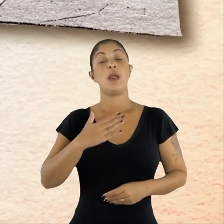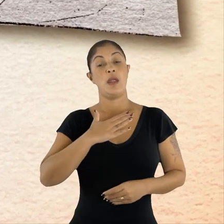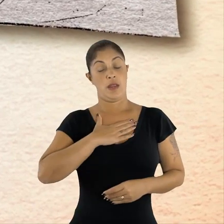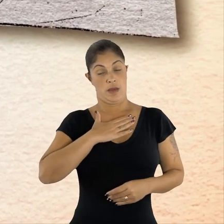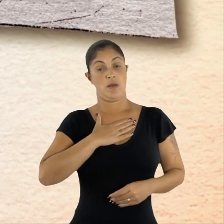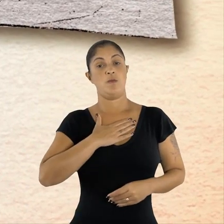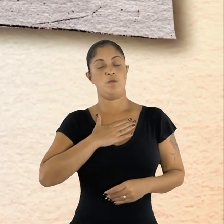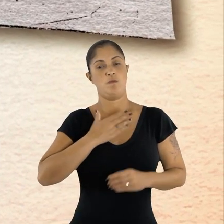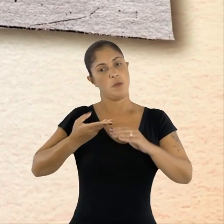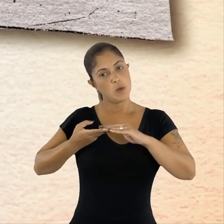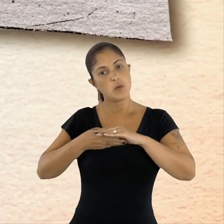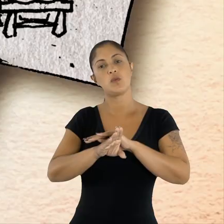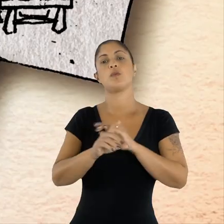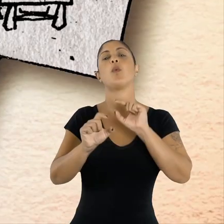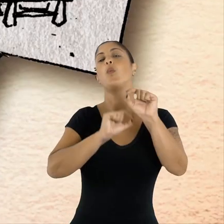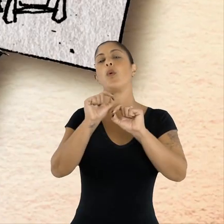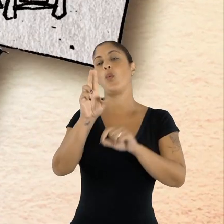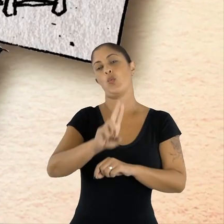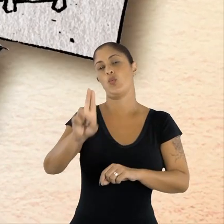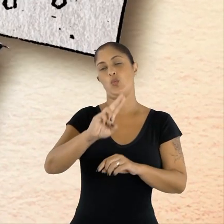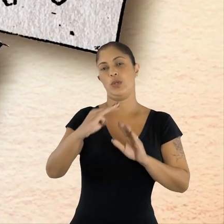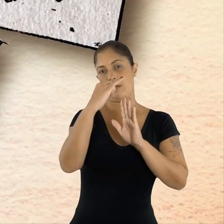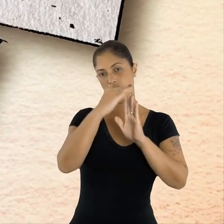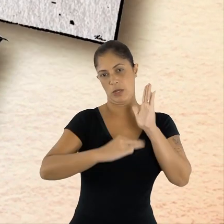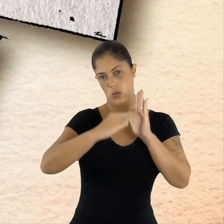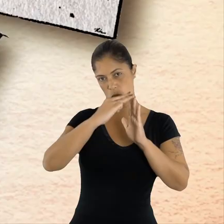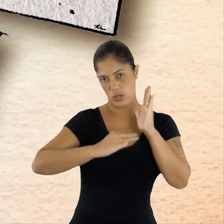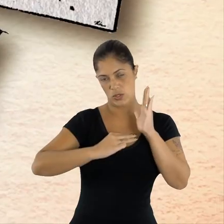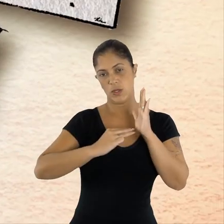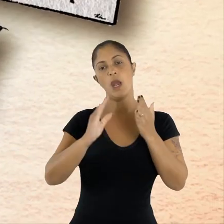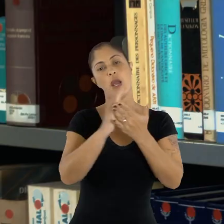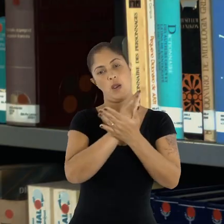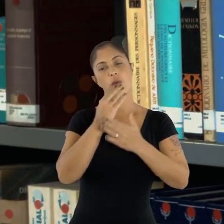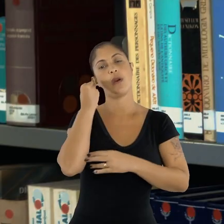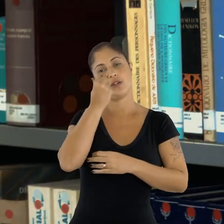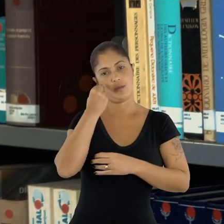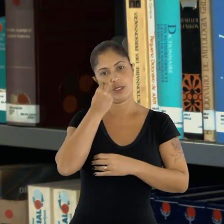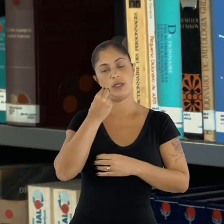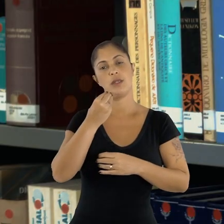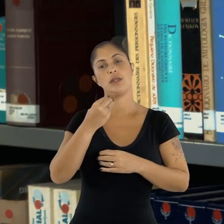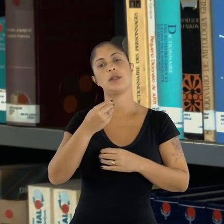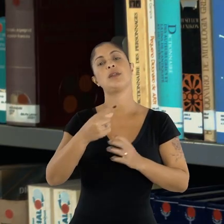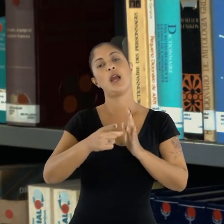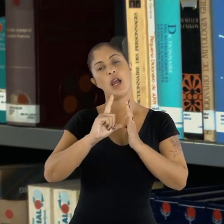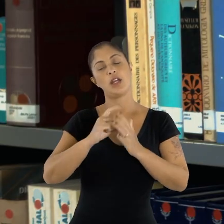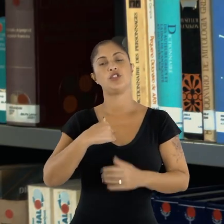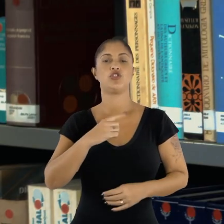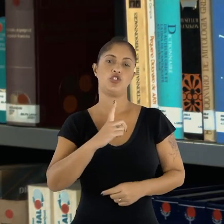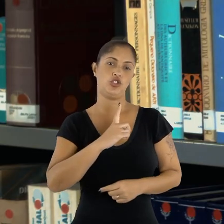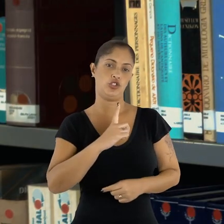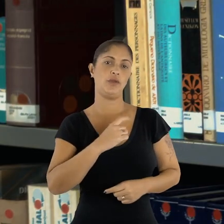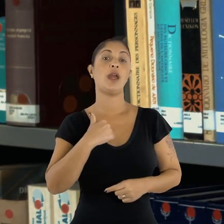método Paulo aprimoro Freire. o uso que faço da metodologia com algumas experiências posteriores que eu tive. Uma delas